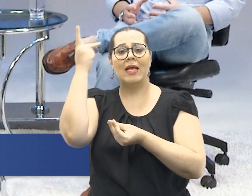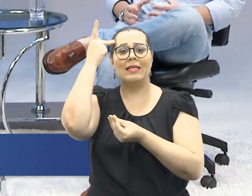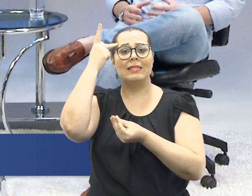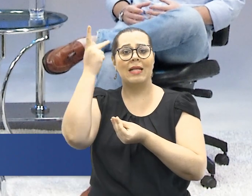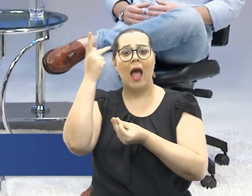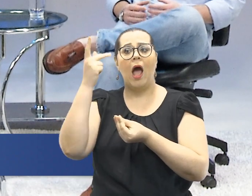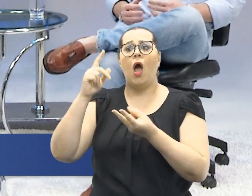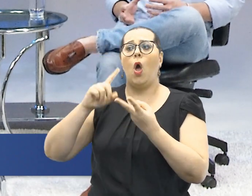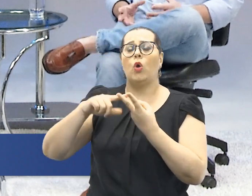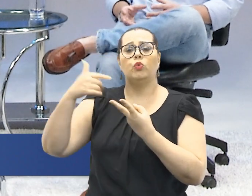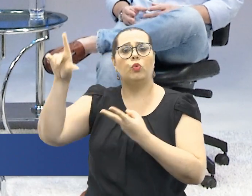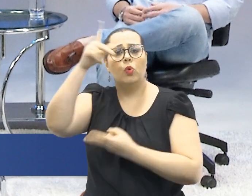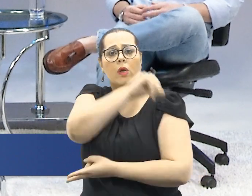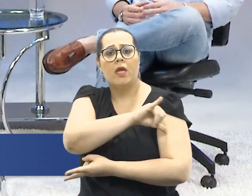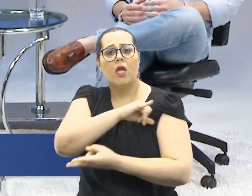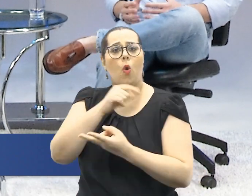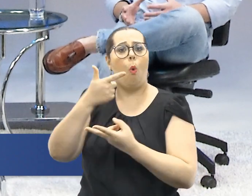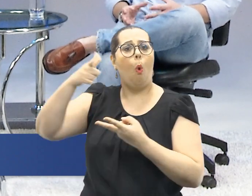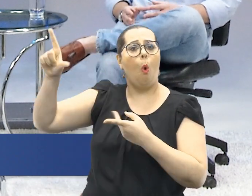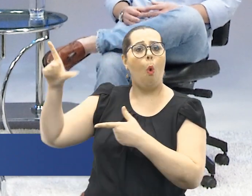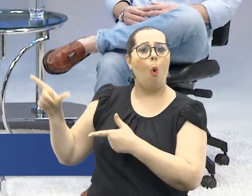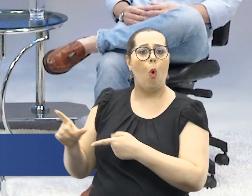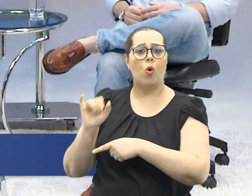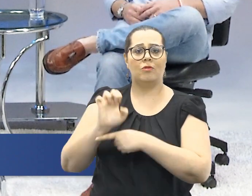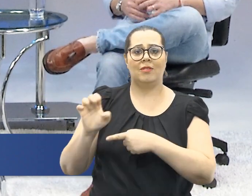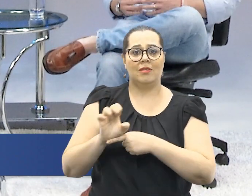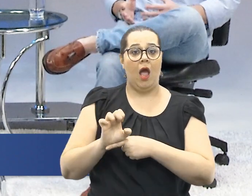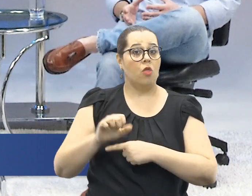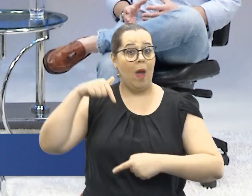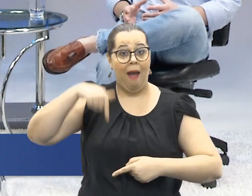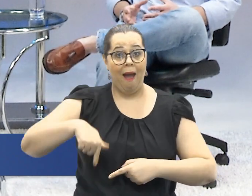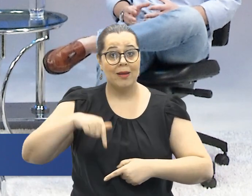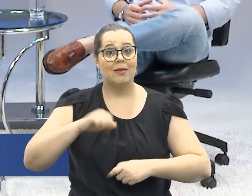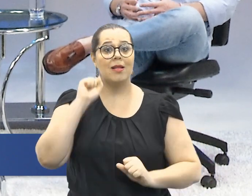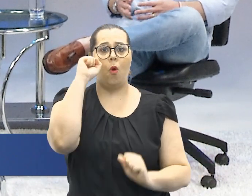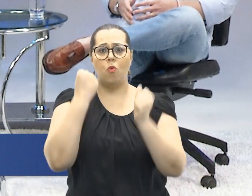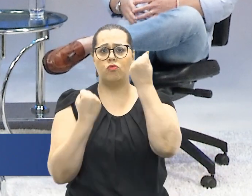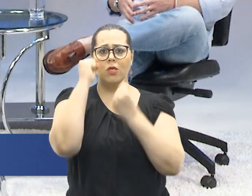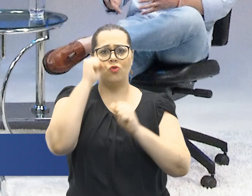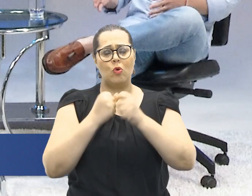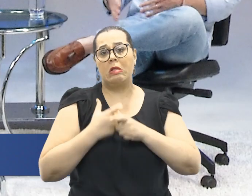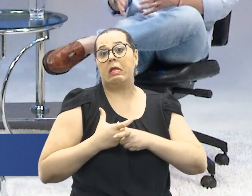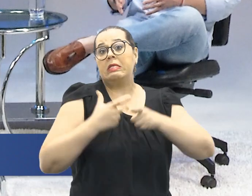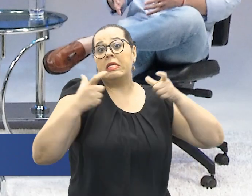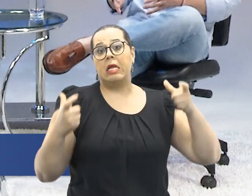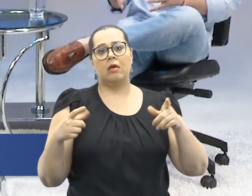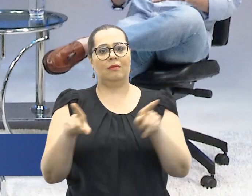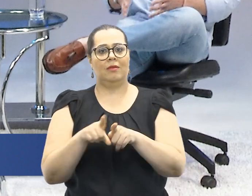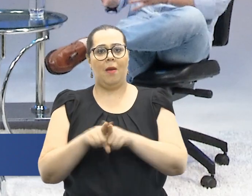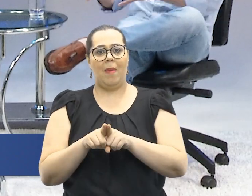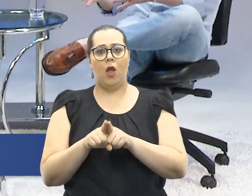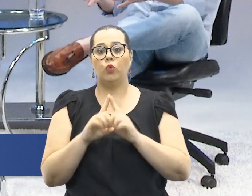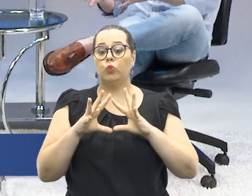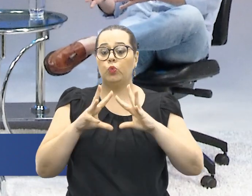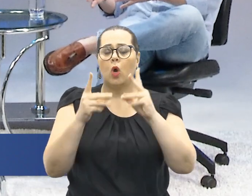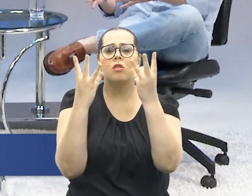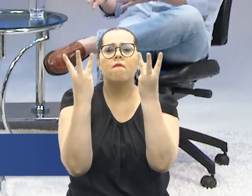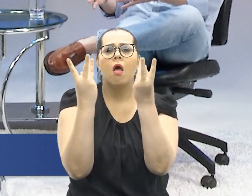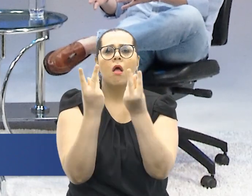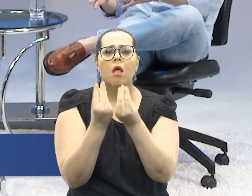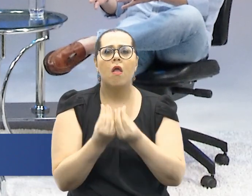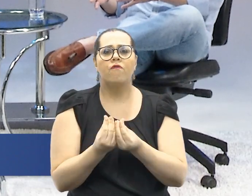vez mais os nossos frigoríficos, as esmagadoras, as usinas de álcool, enfim, todo produto que vai refinar